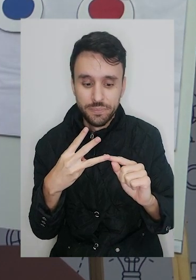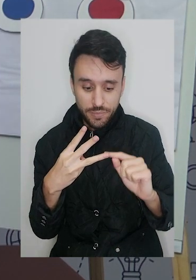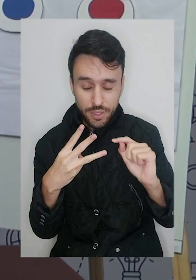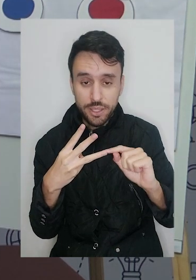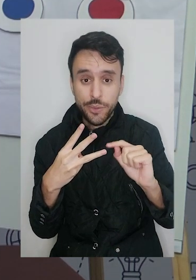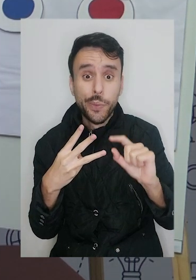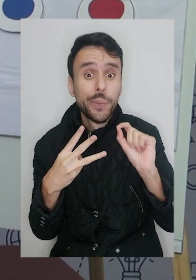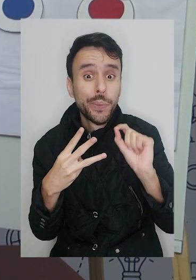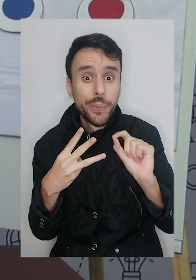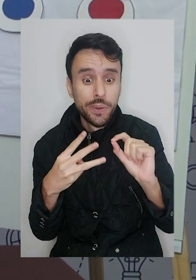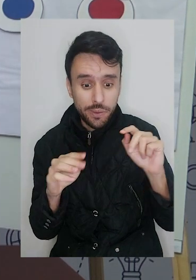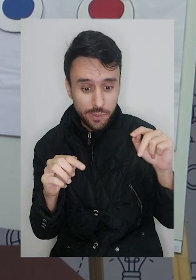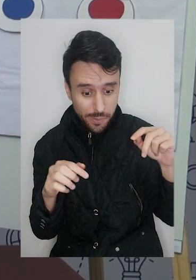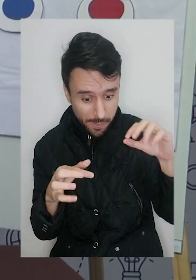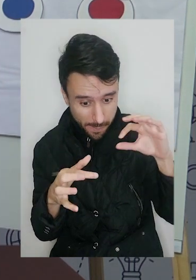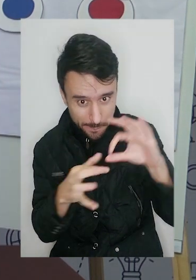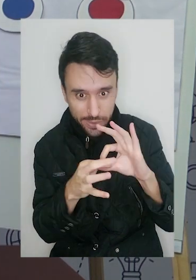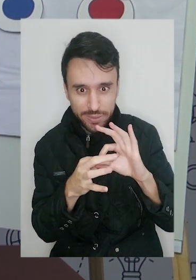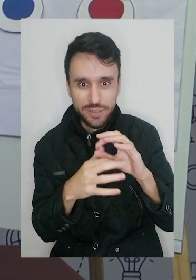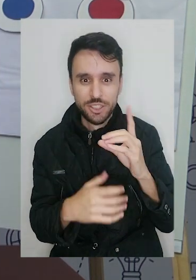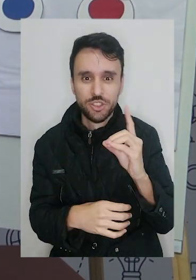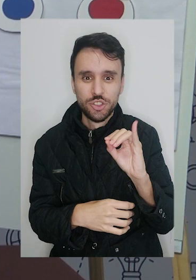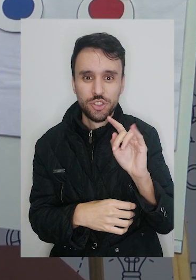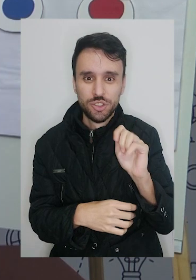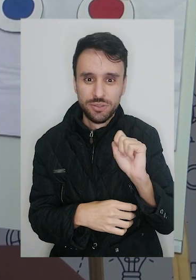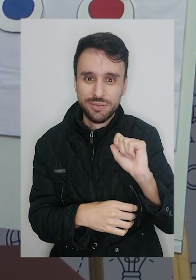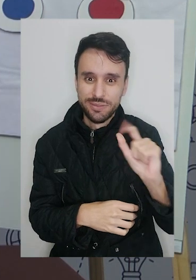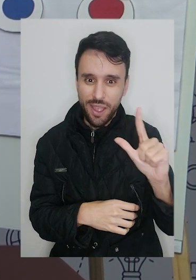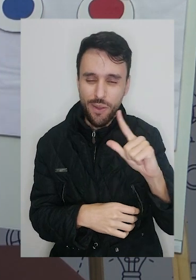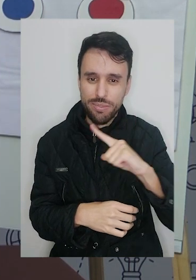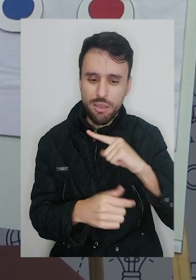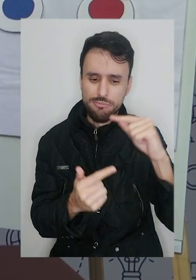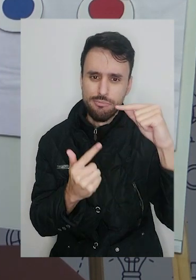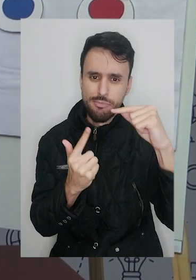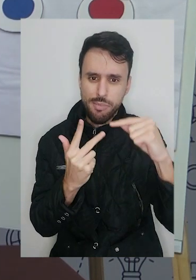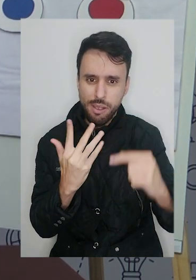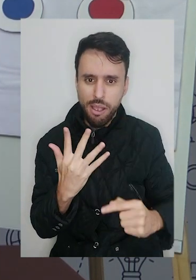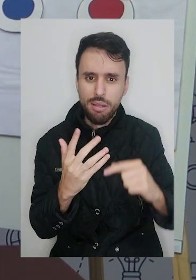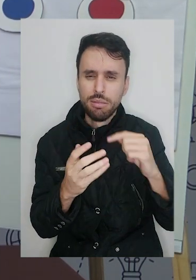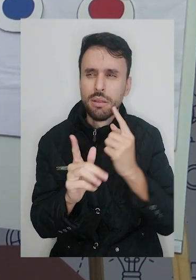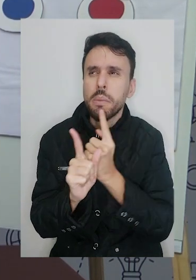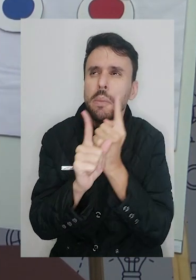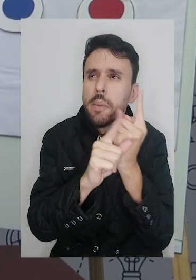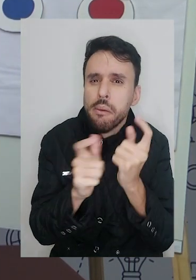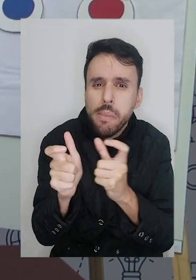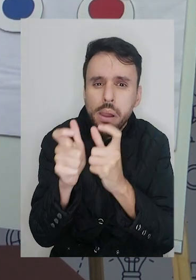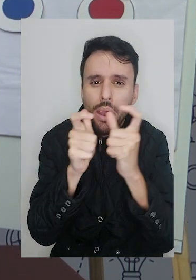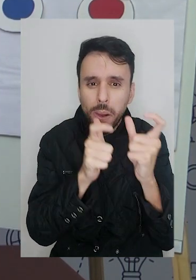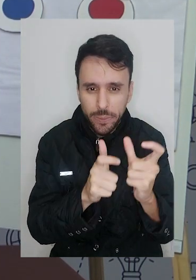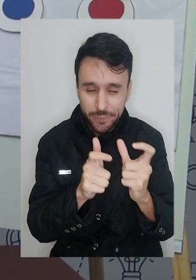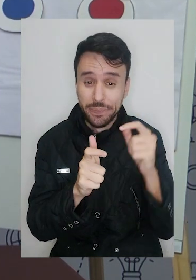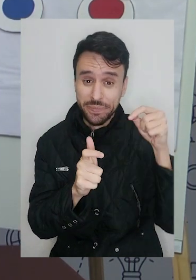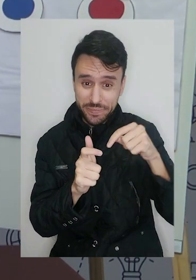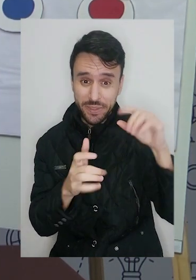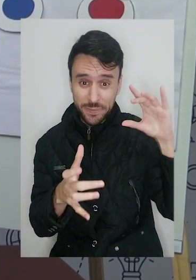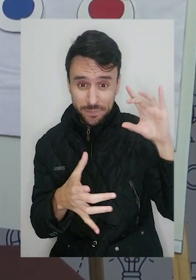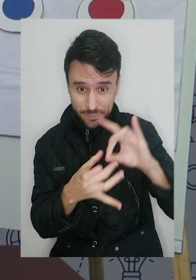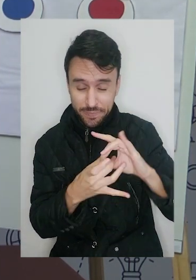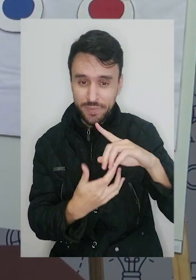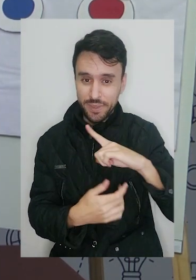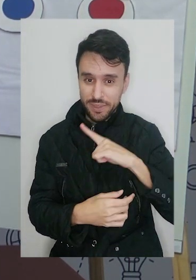termômetro digital, né? Que nós encontramos em vários locais. Então, esse aqui é o